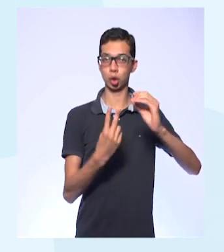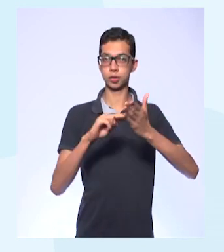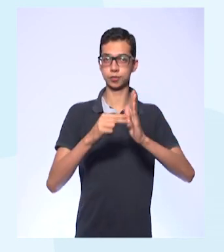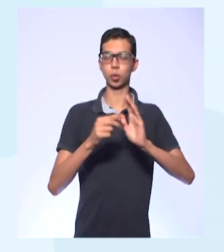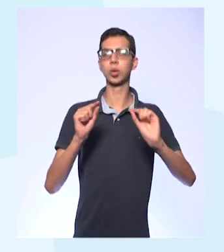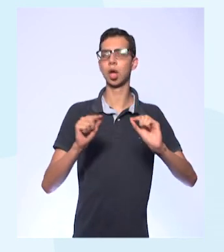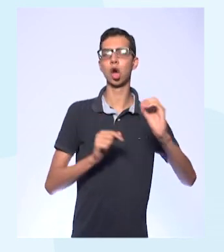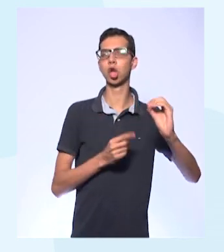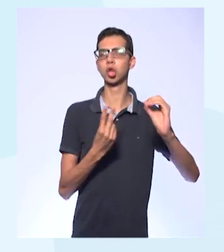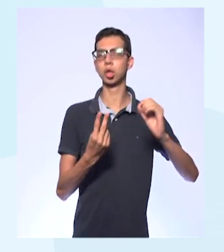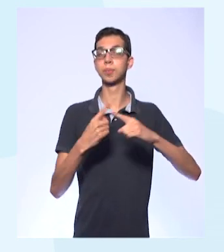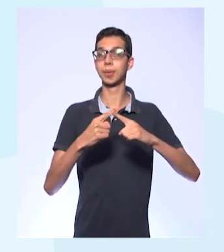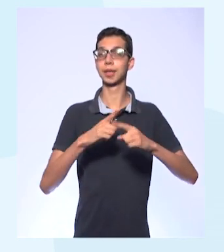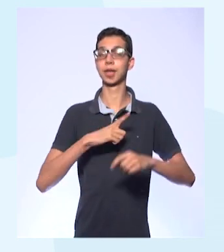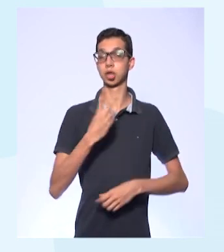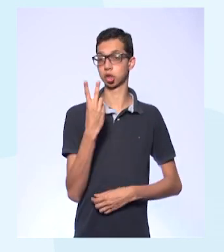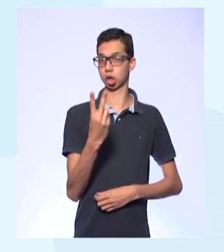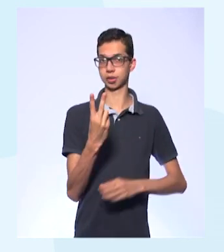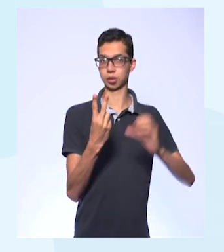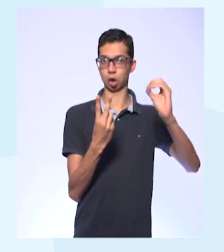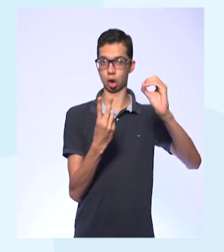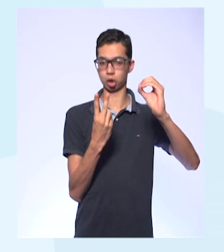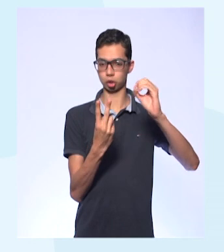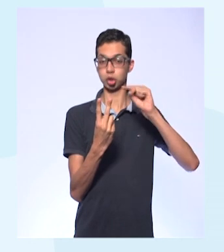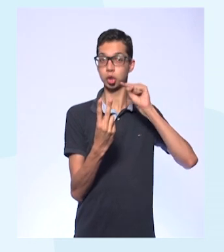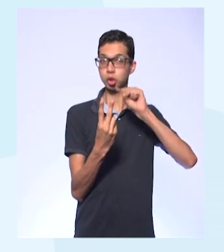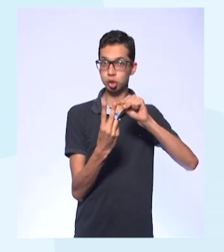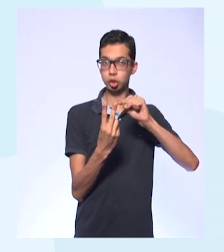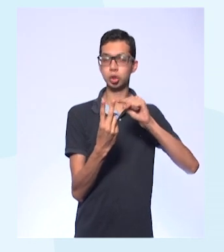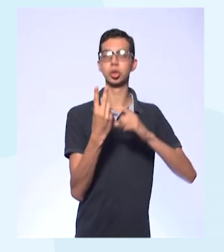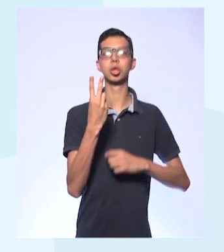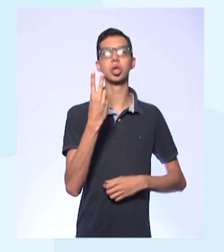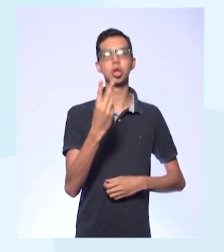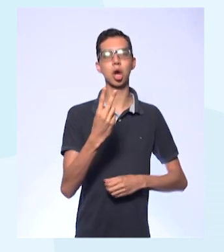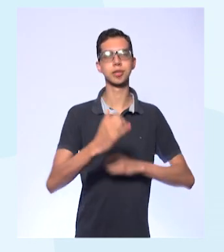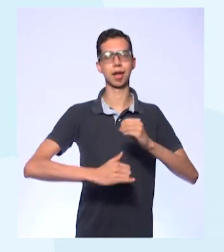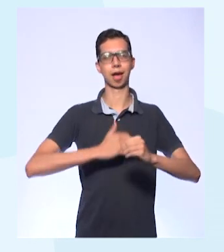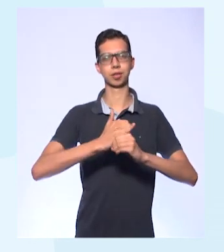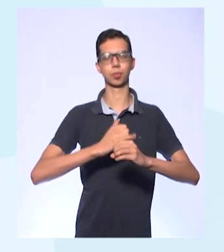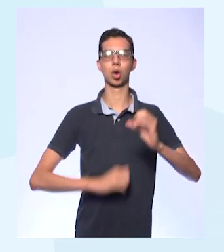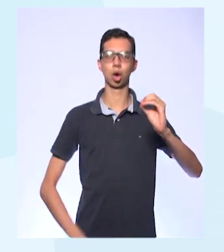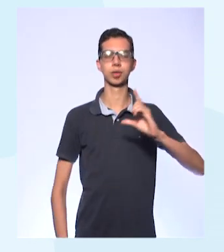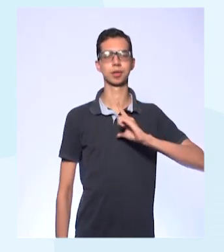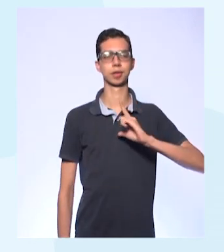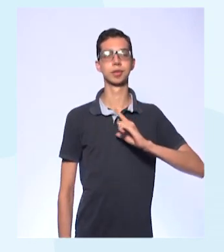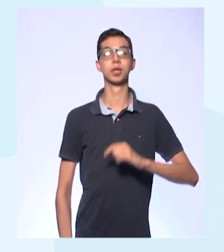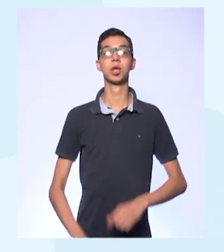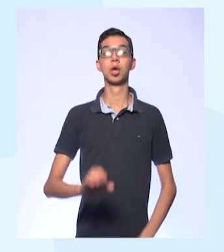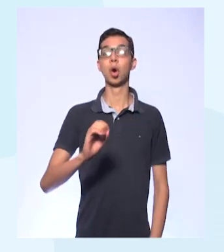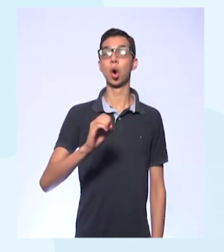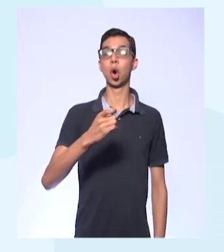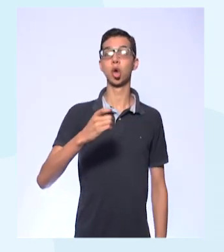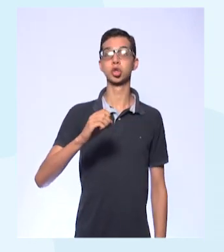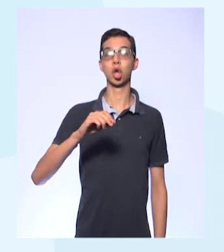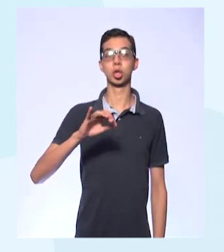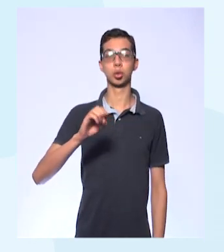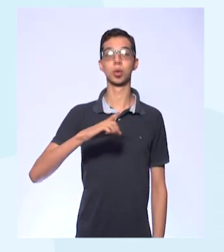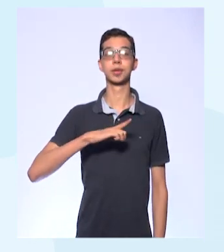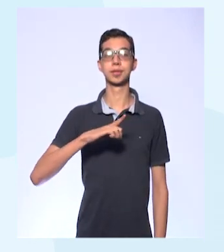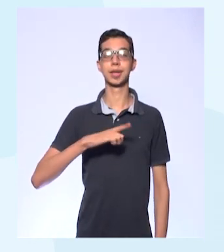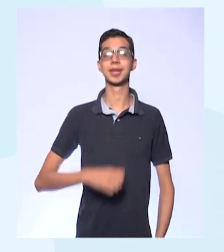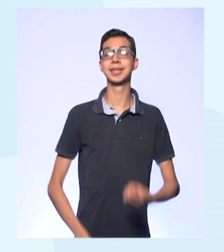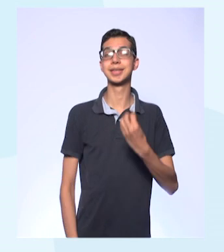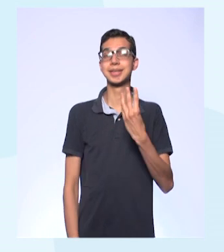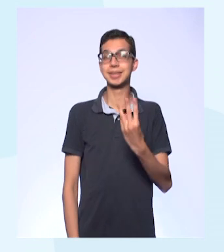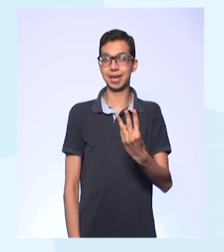tenho 2 átomos de oxigênio. Tá, ok? E o gás ozônio, eu tenho 3 átomos de oxigênio. Para